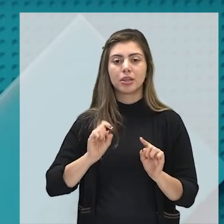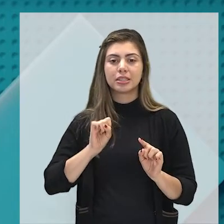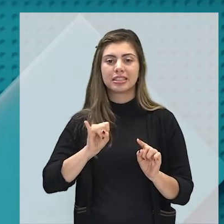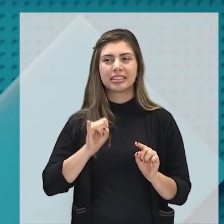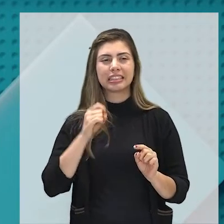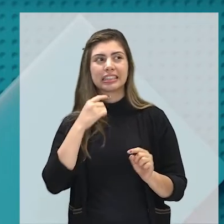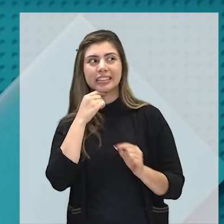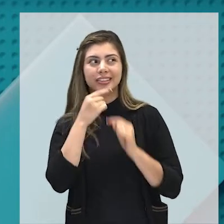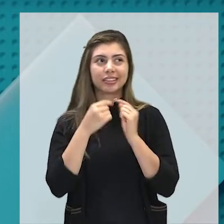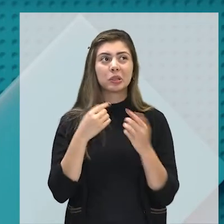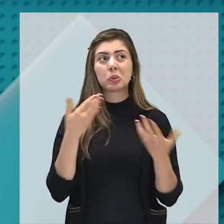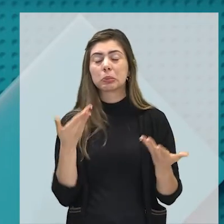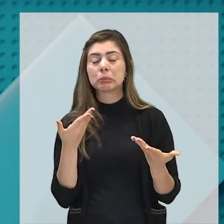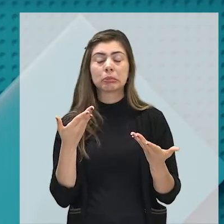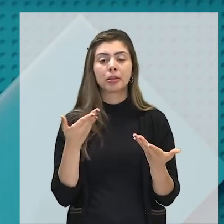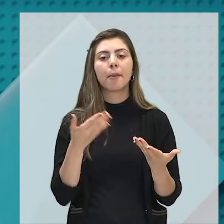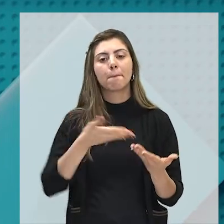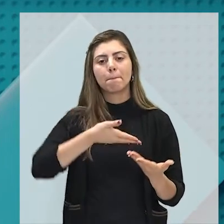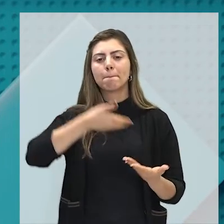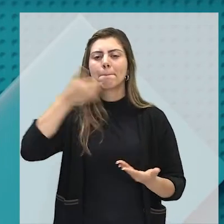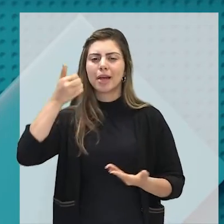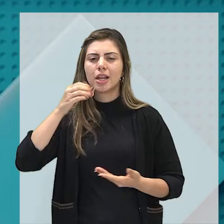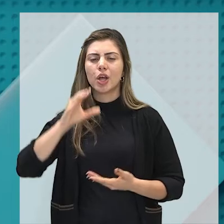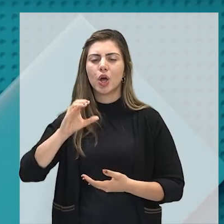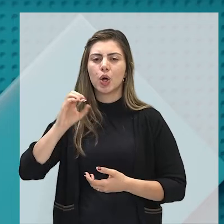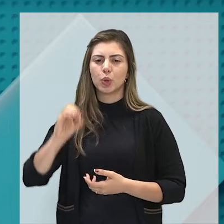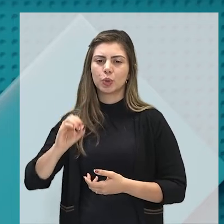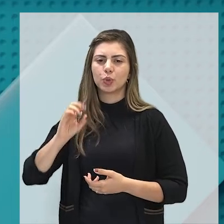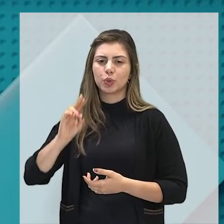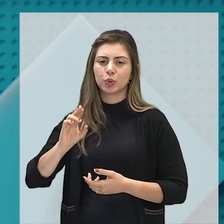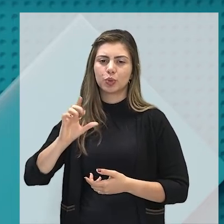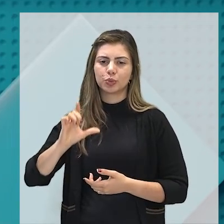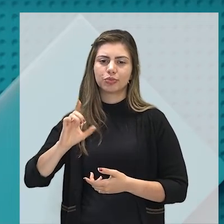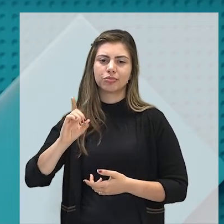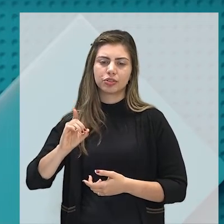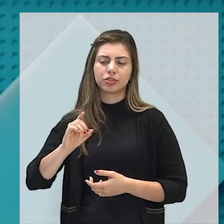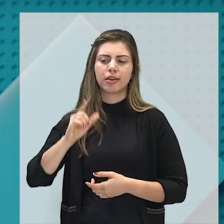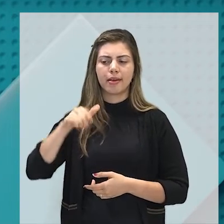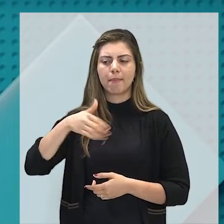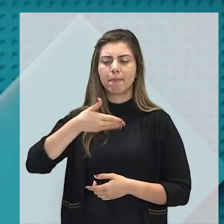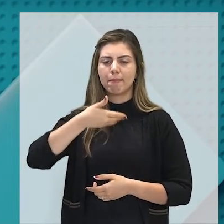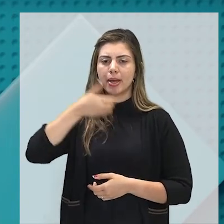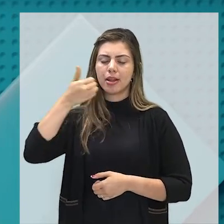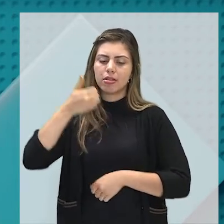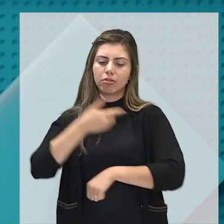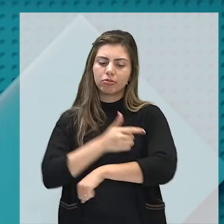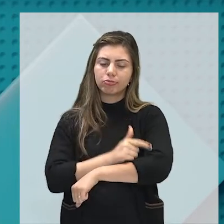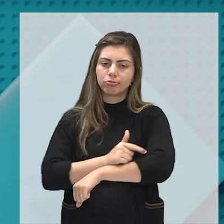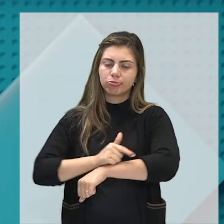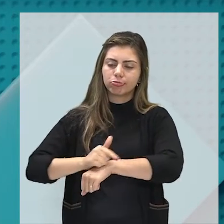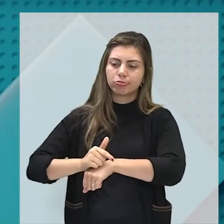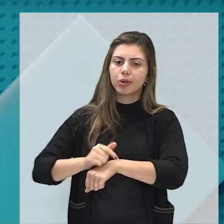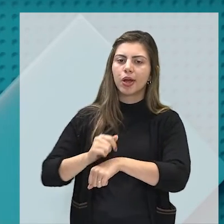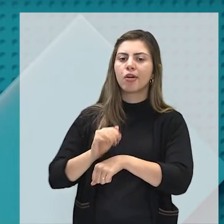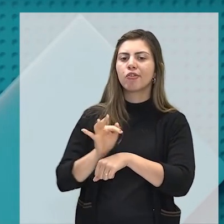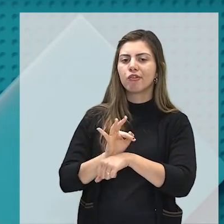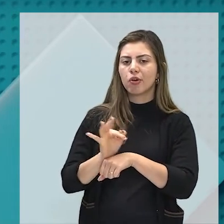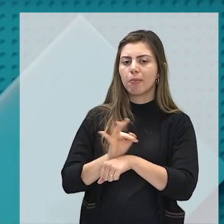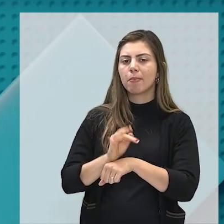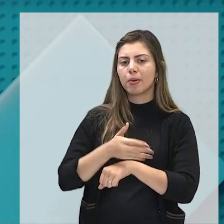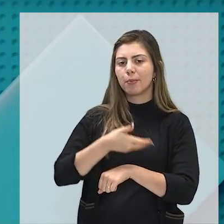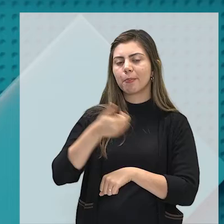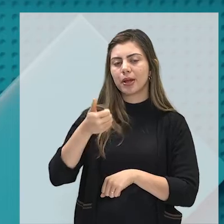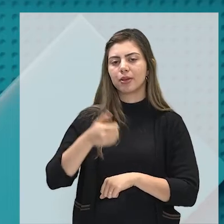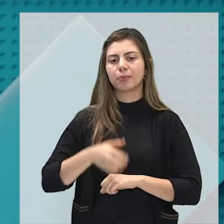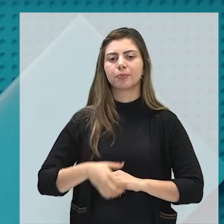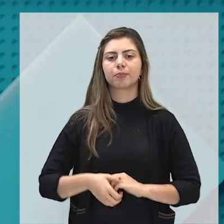ou então vai sempre optar pela forma, aquele jeito mais formal de se comunicar, nesse caso, could, porque você não vai errar